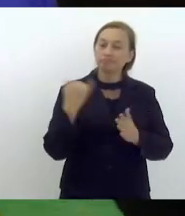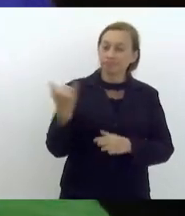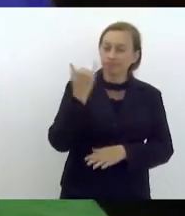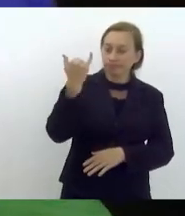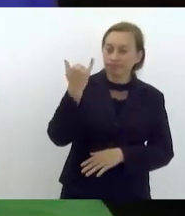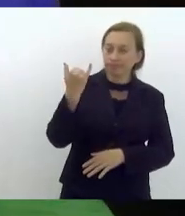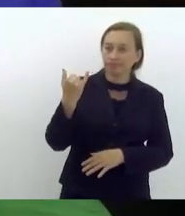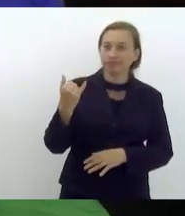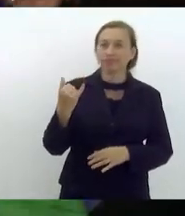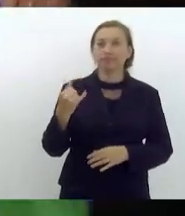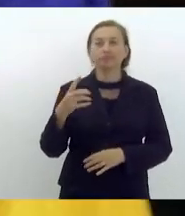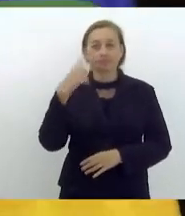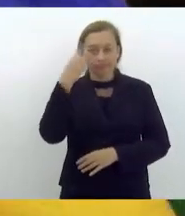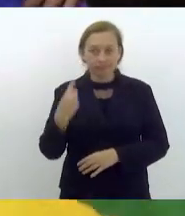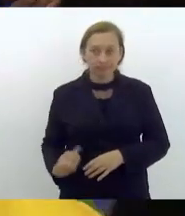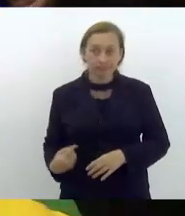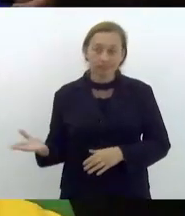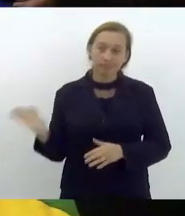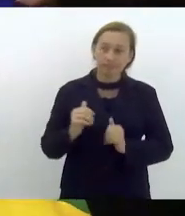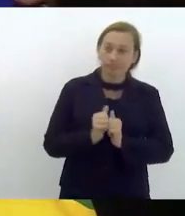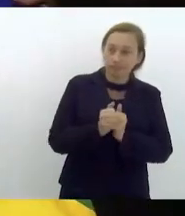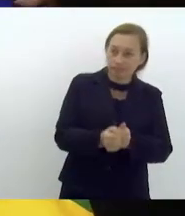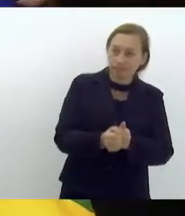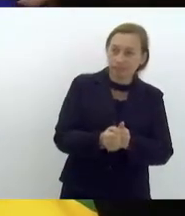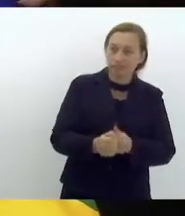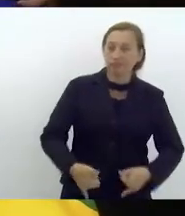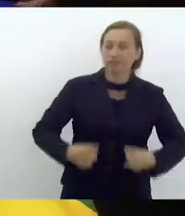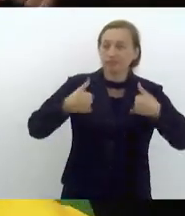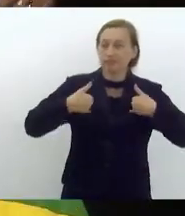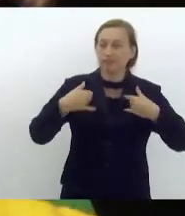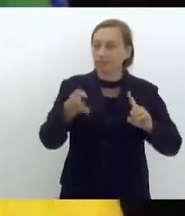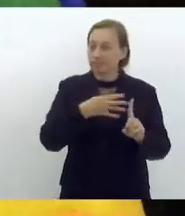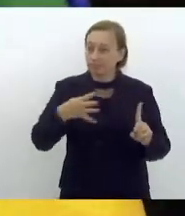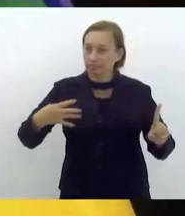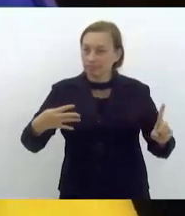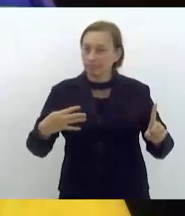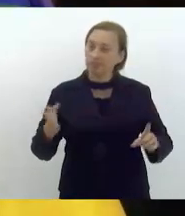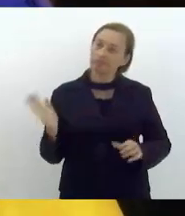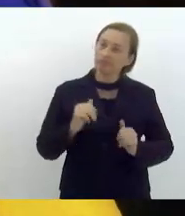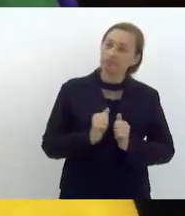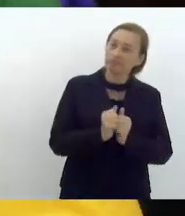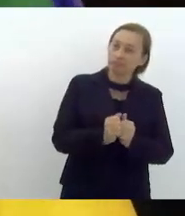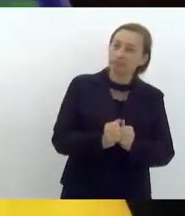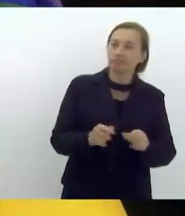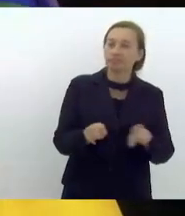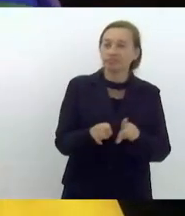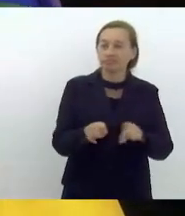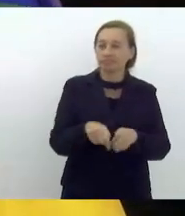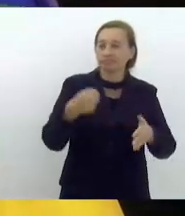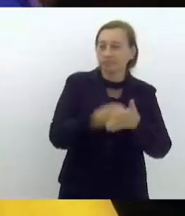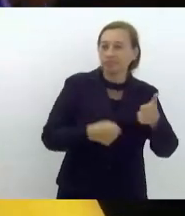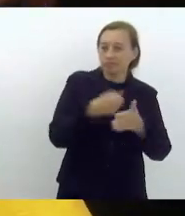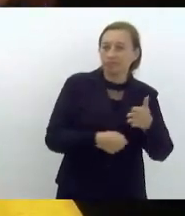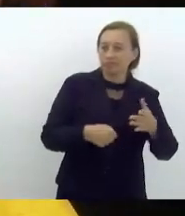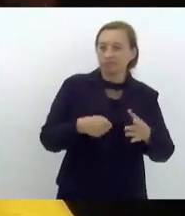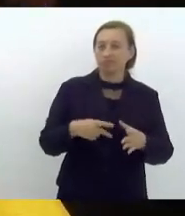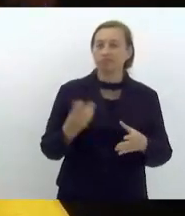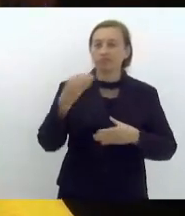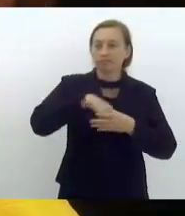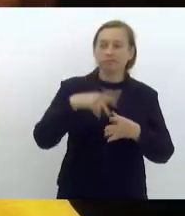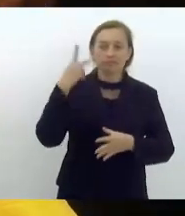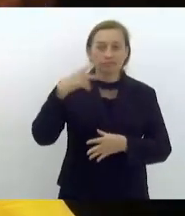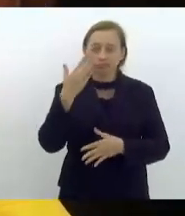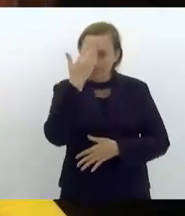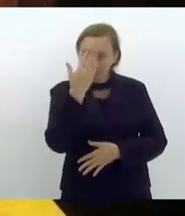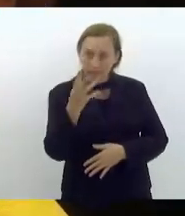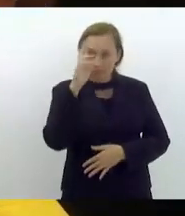como a querida Dani Balbi sigamos orgulho lgbtqia Mais sigamos também na luta dentro dos parlamentos muito obrigada